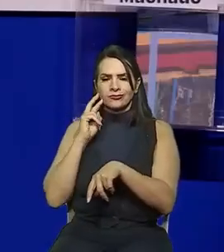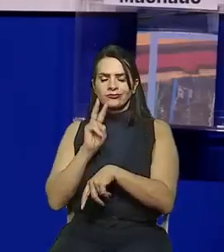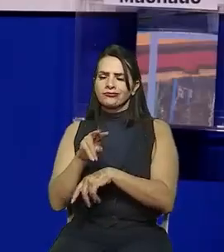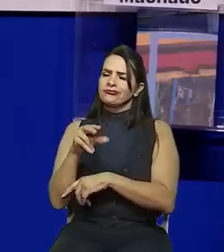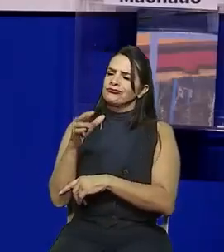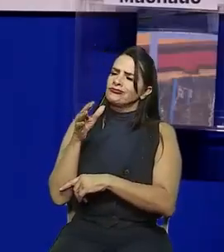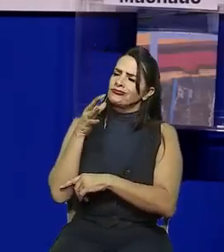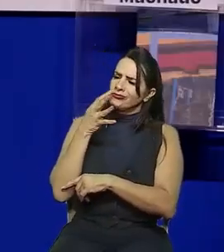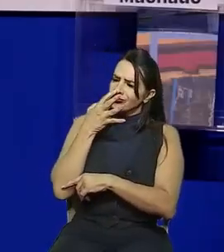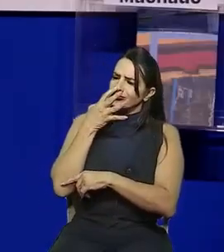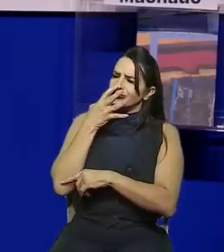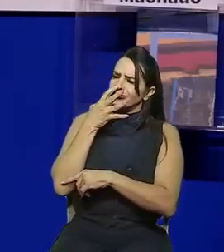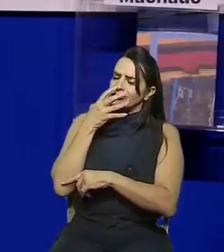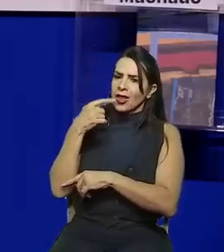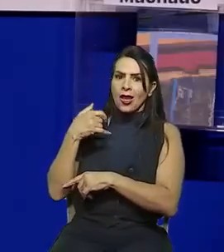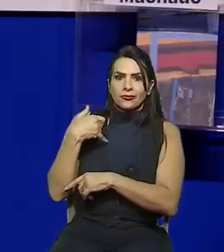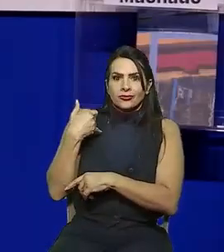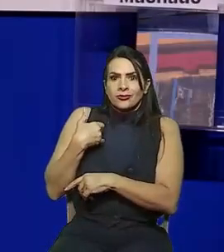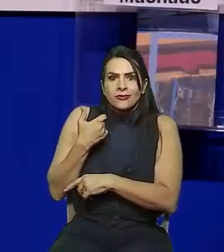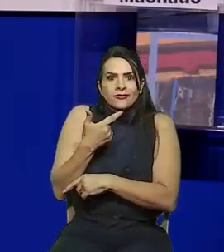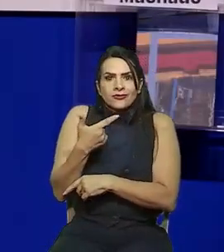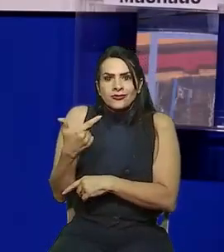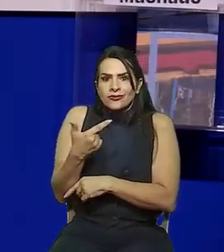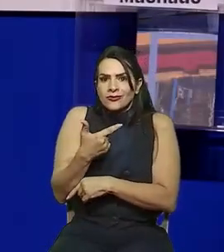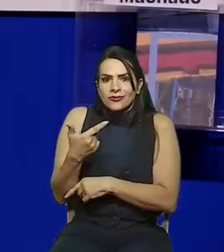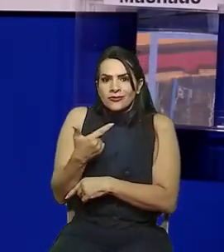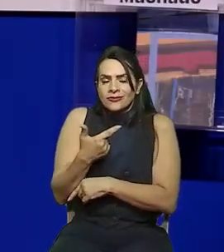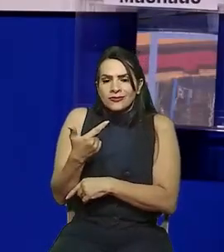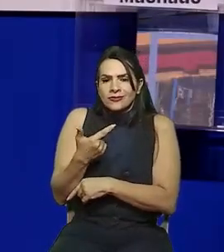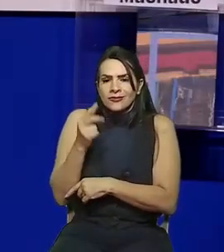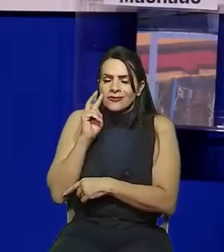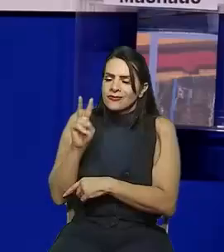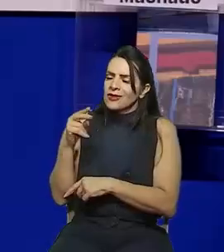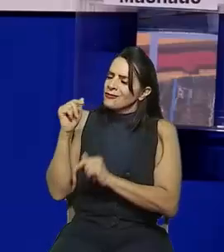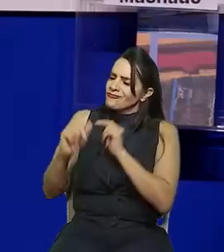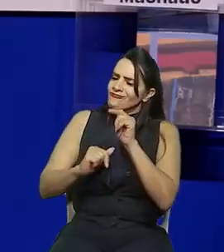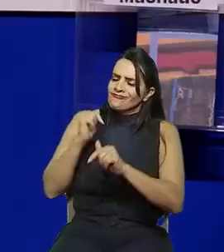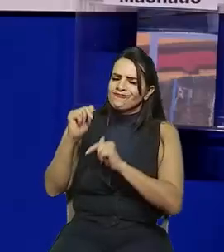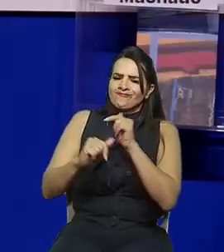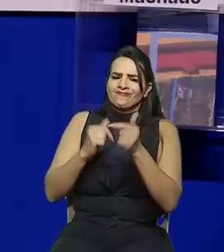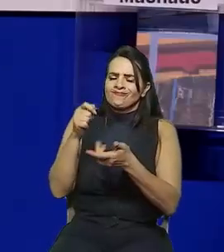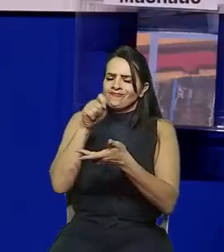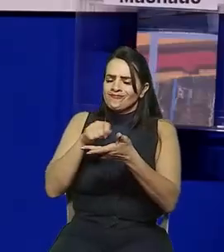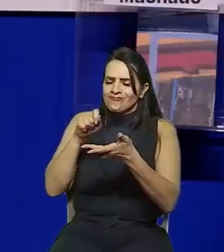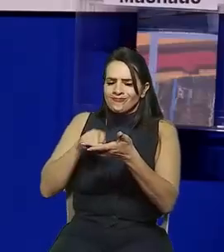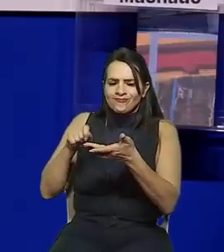eu admirava muito, eu tinha 22 anos, aquele homem, e ele lá, e ele ficava assim...